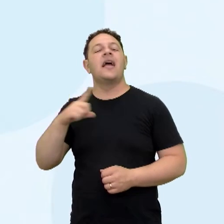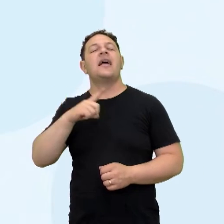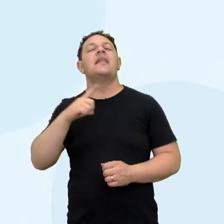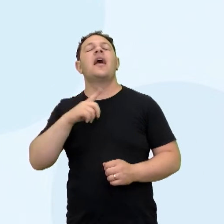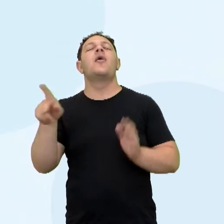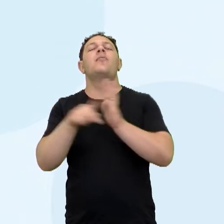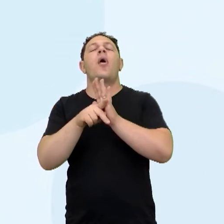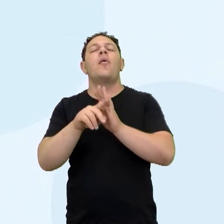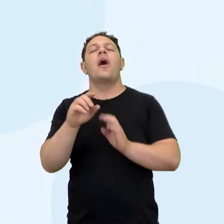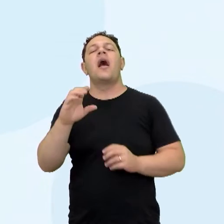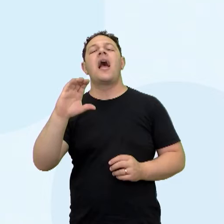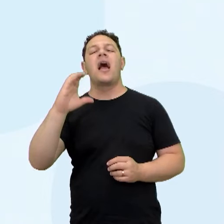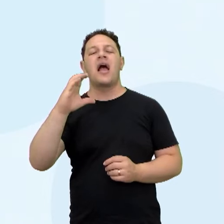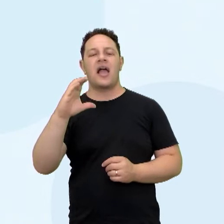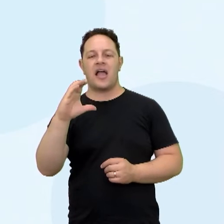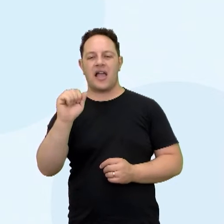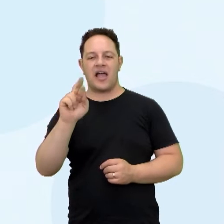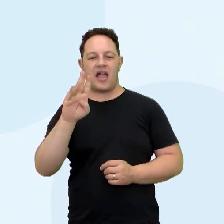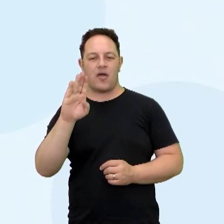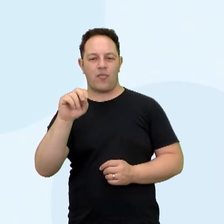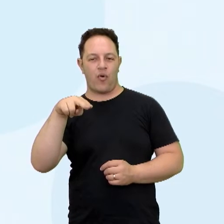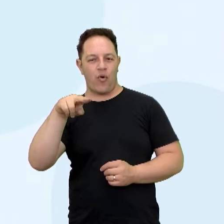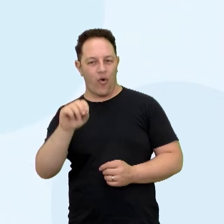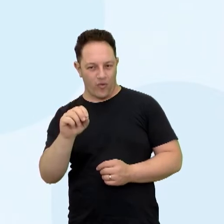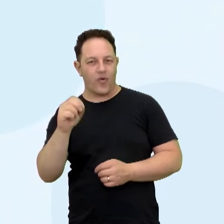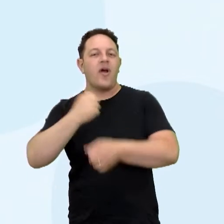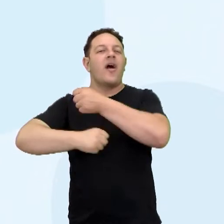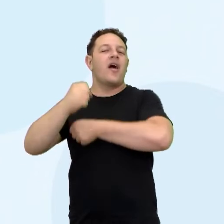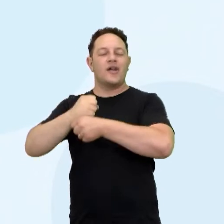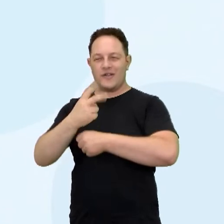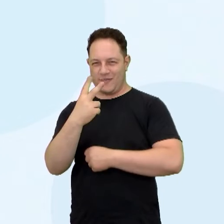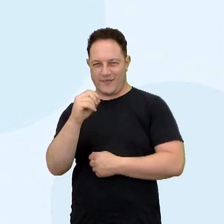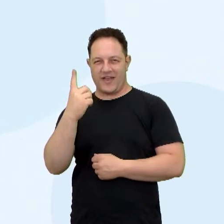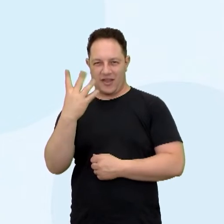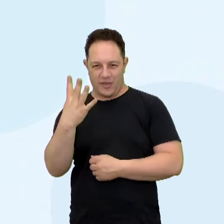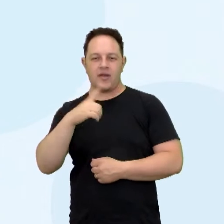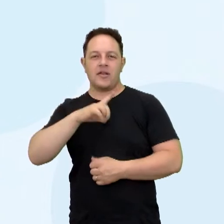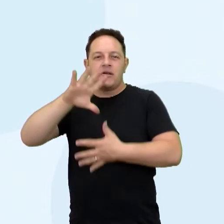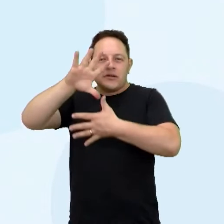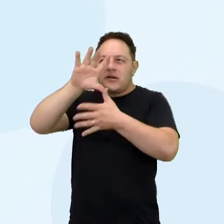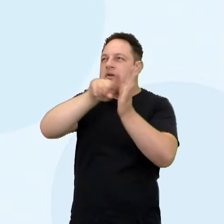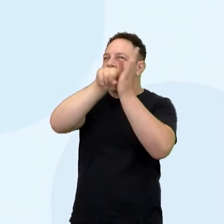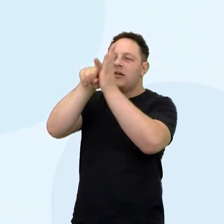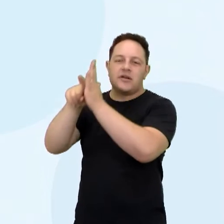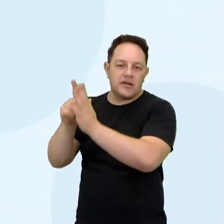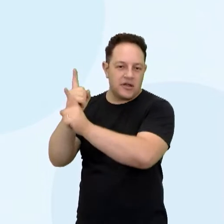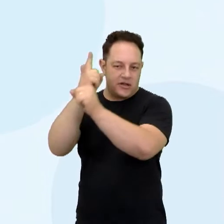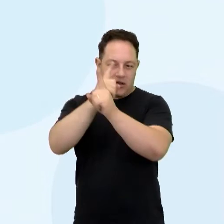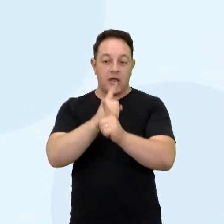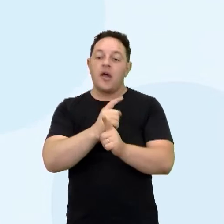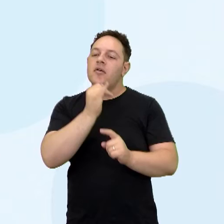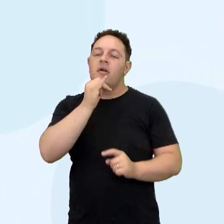de carbono, né, o mapa aí do IBGE de 2014, e a gente observando aí